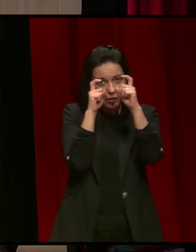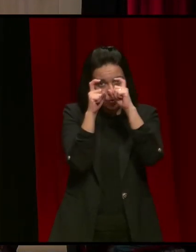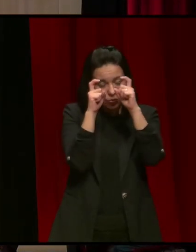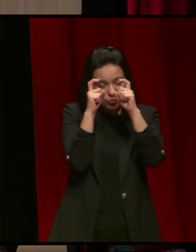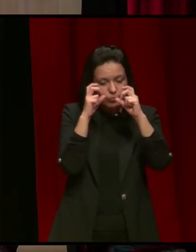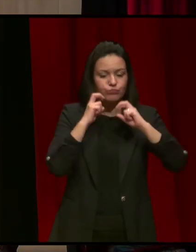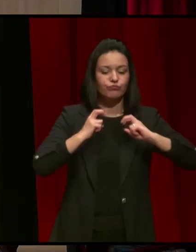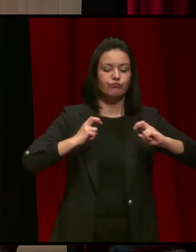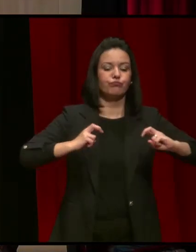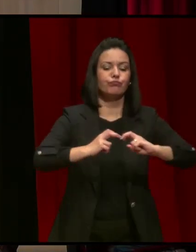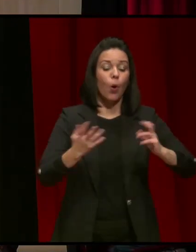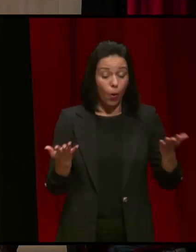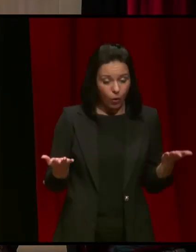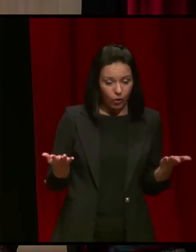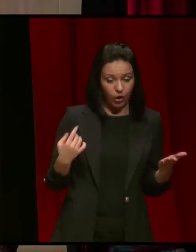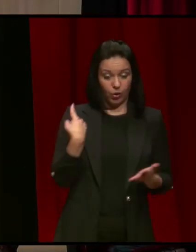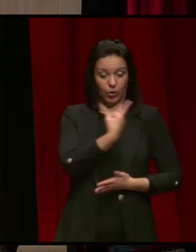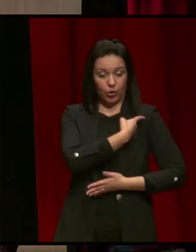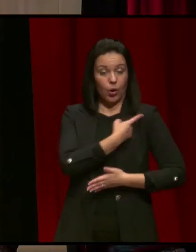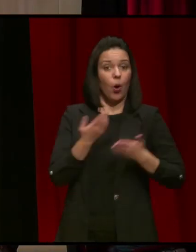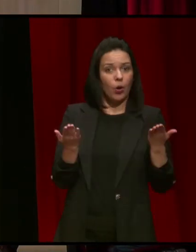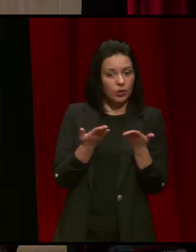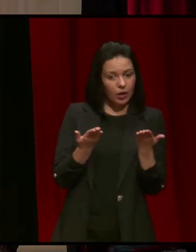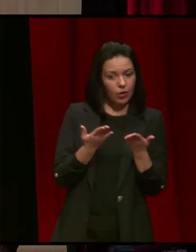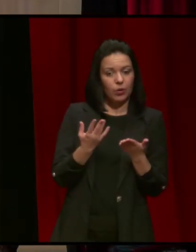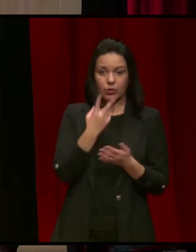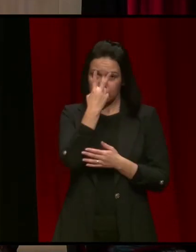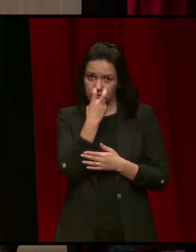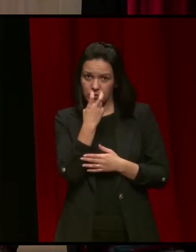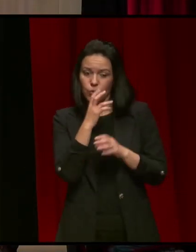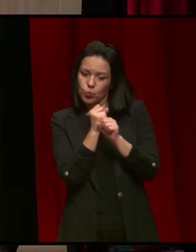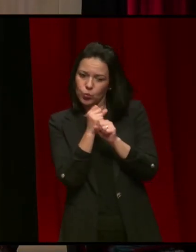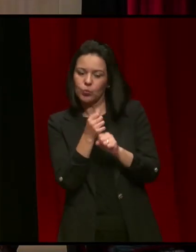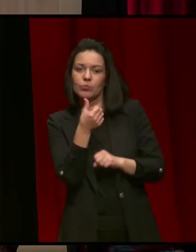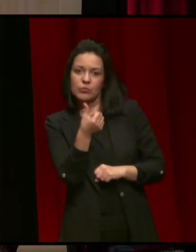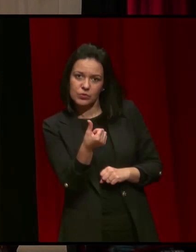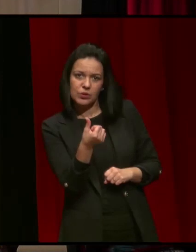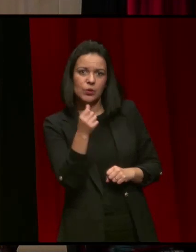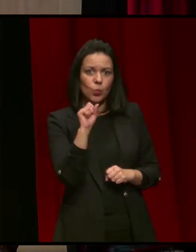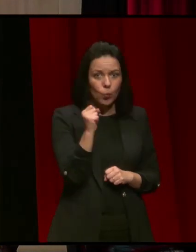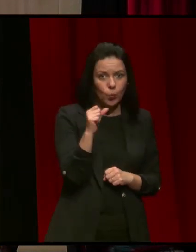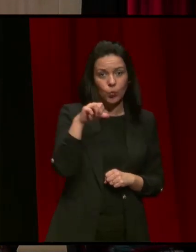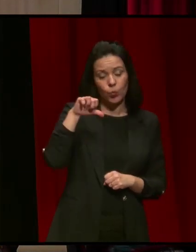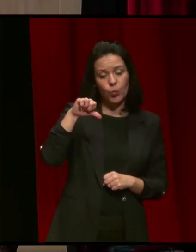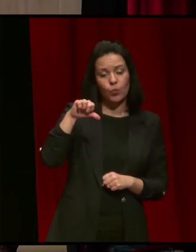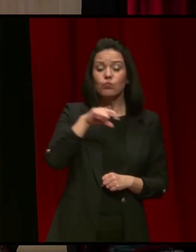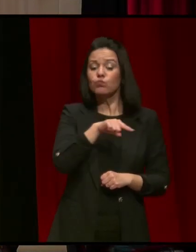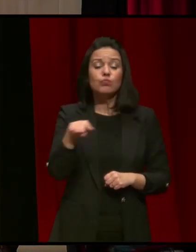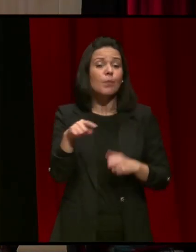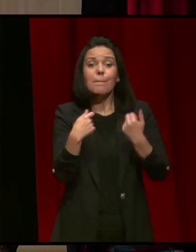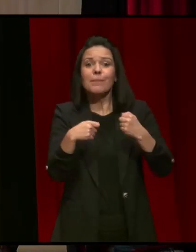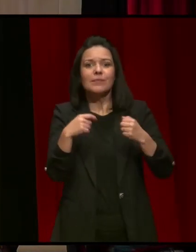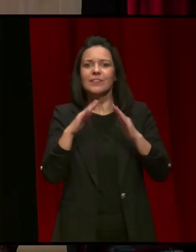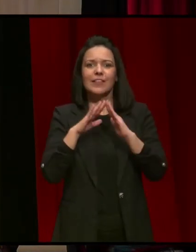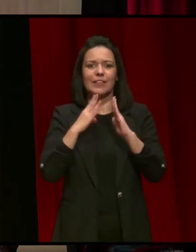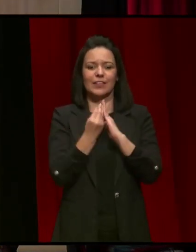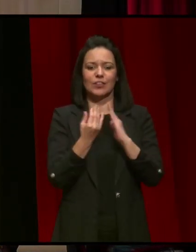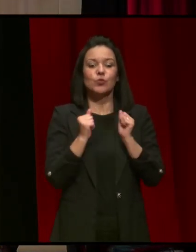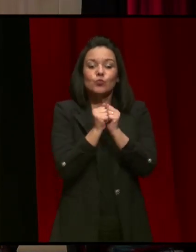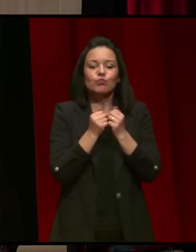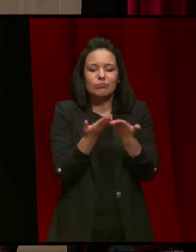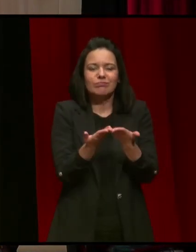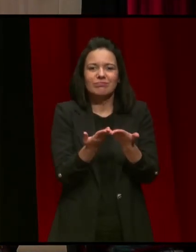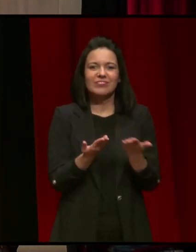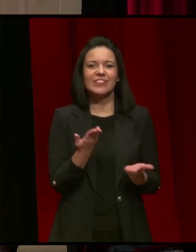minha igreja e falar assim, gente, nós estamos aqui, nós temos 10 cegos, 8 cegos, 9, o que vocês precisam da nossa igreja para servir